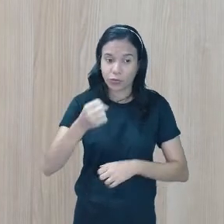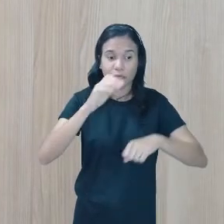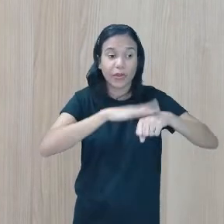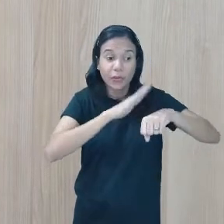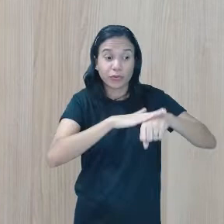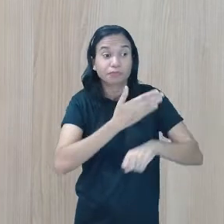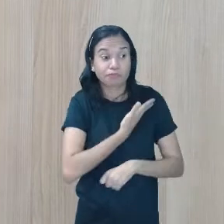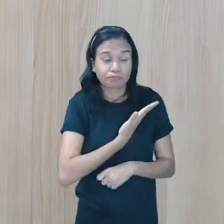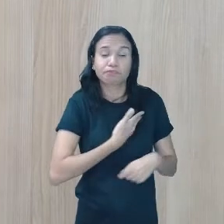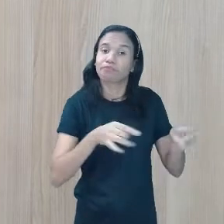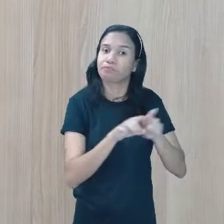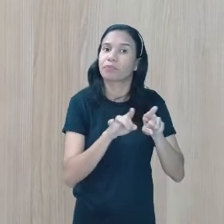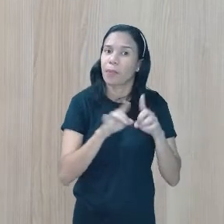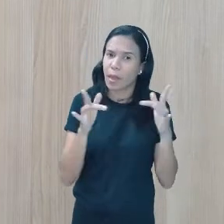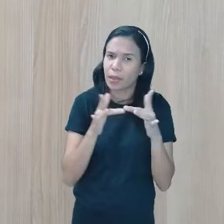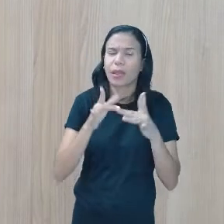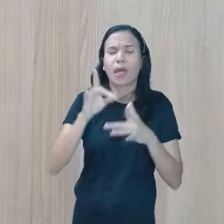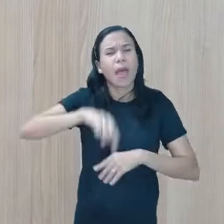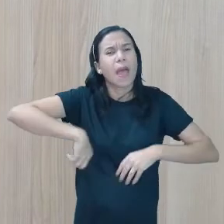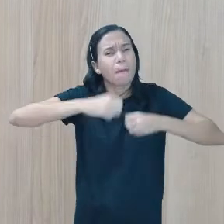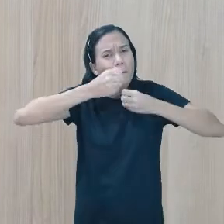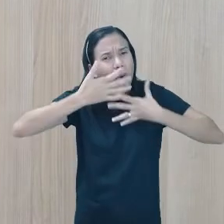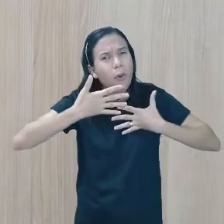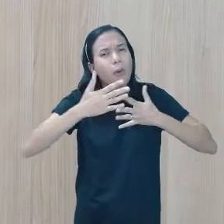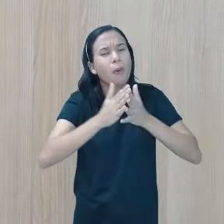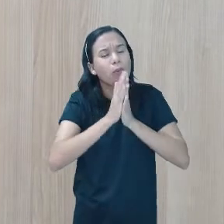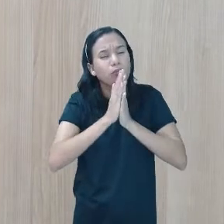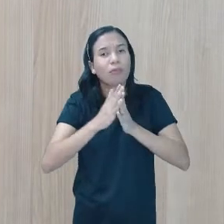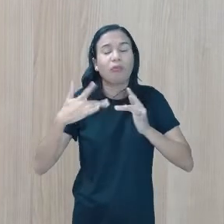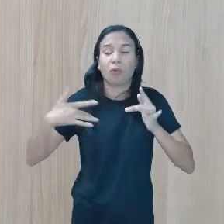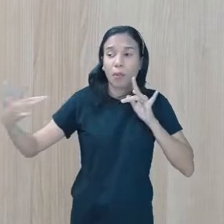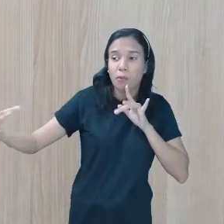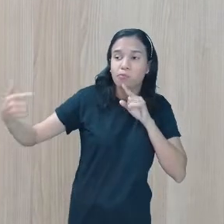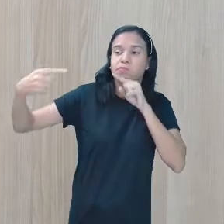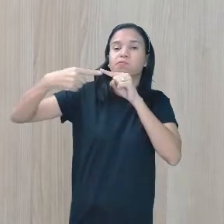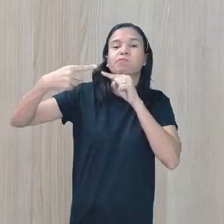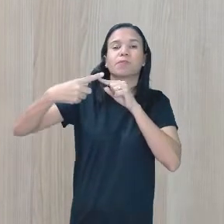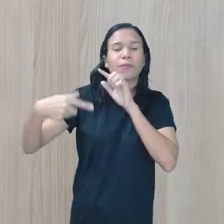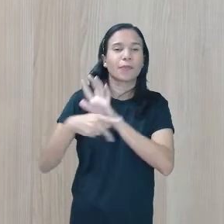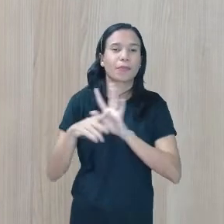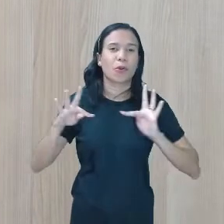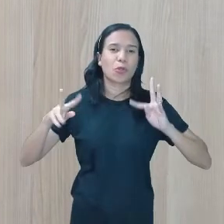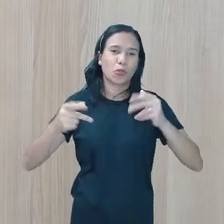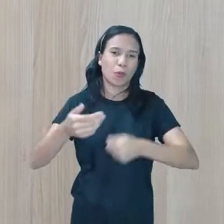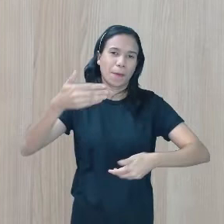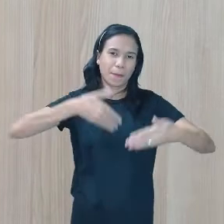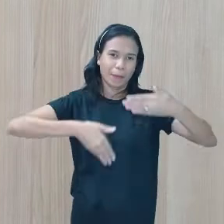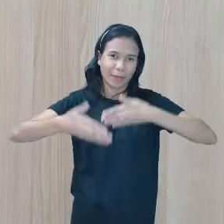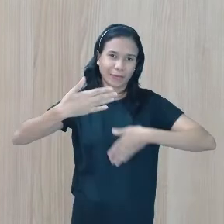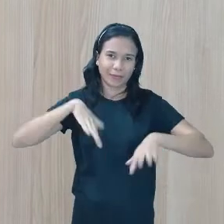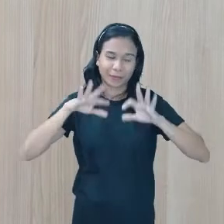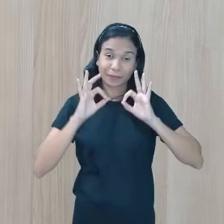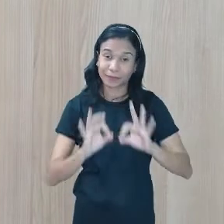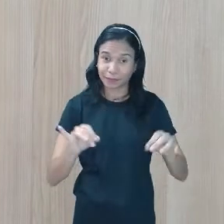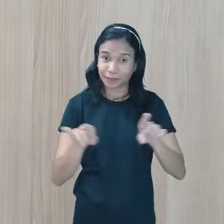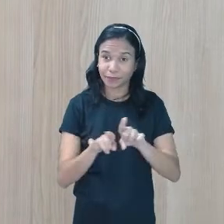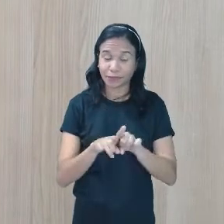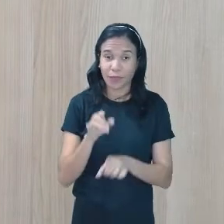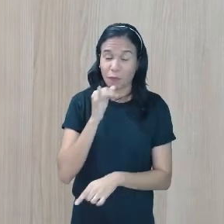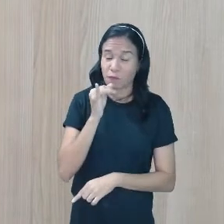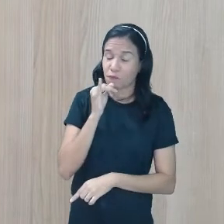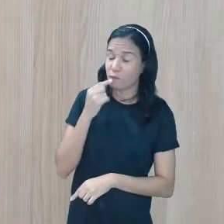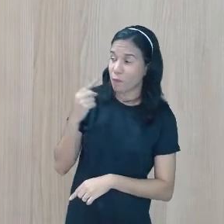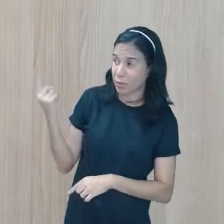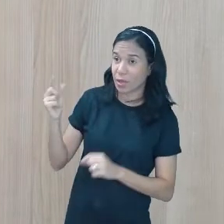interagir conosco. Né? Isso é muito bom que você faça essa ponte conosco aí para que todos possam participar. E esse exemplo